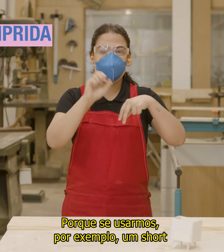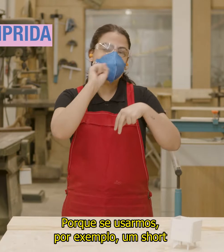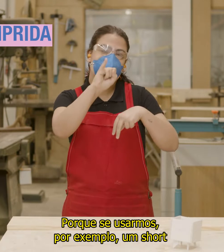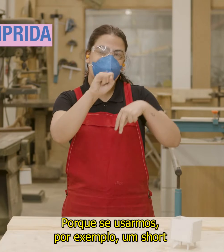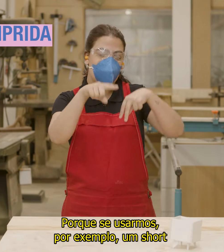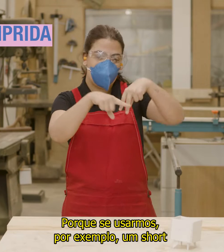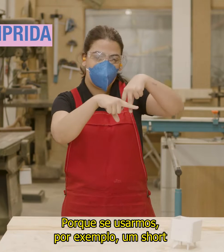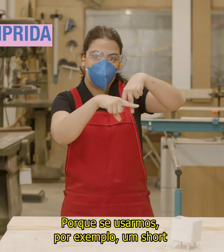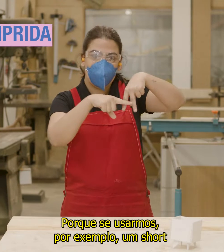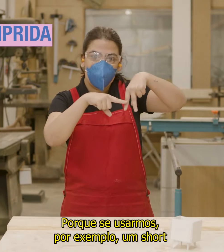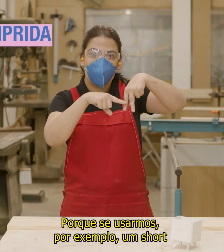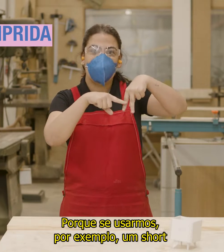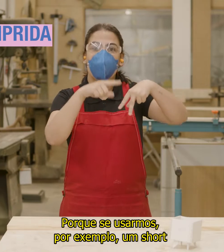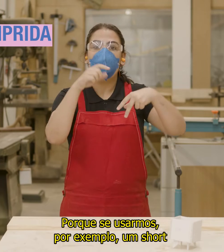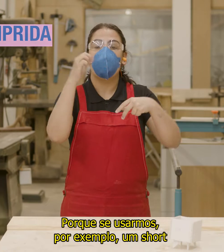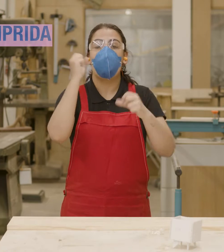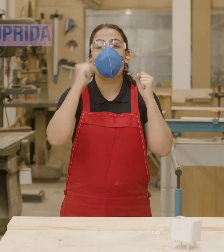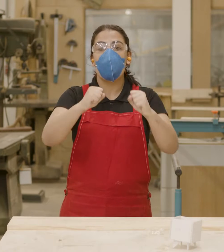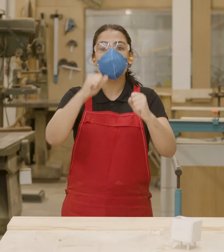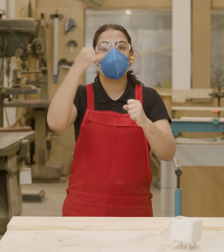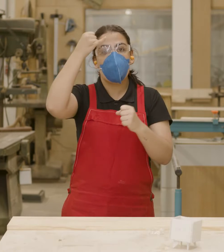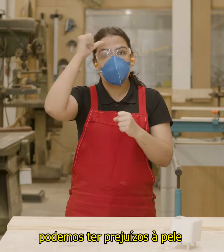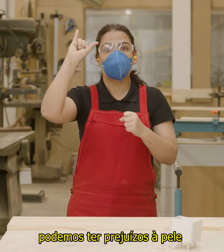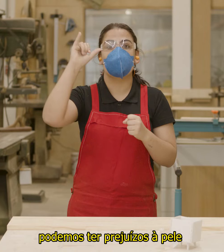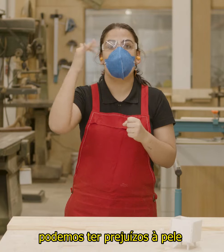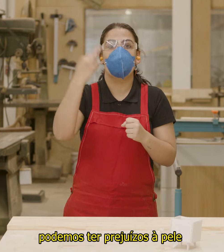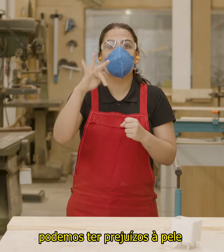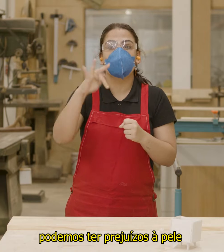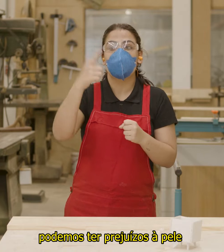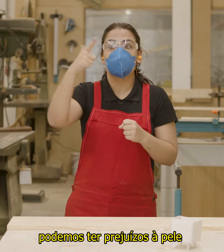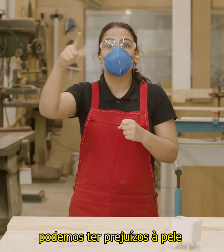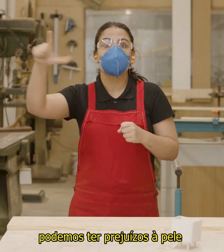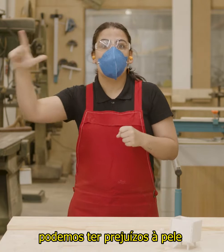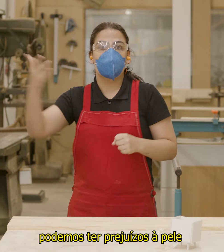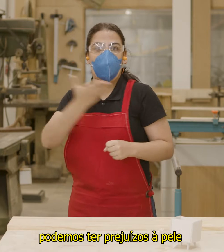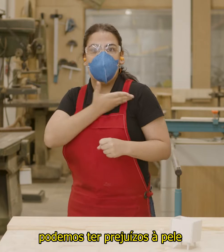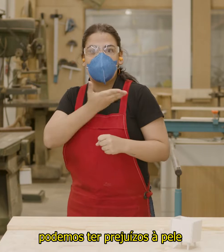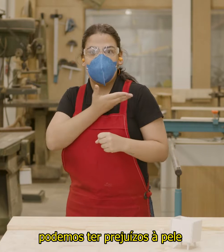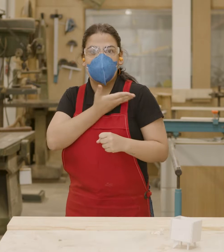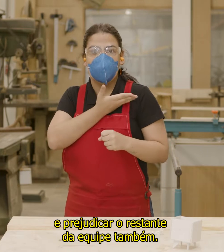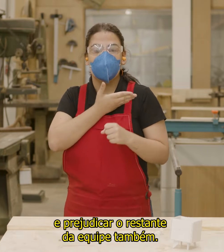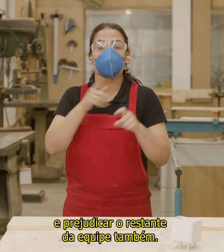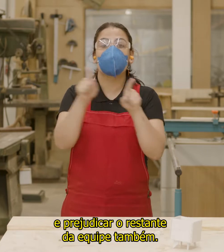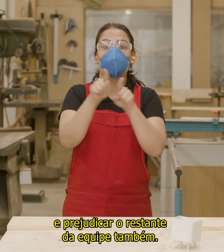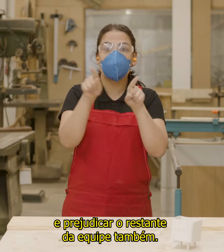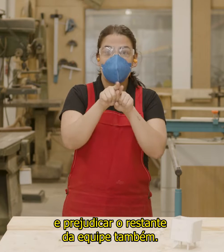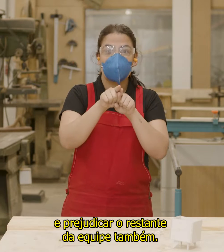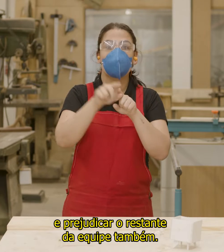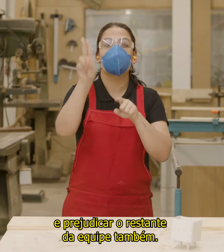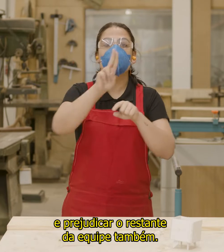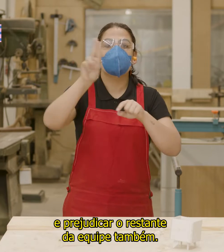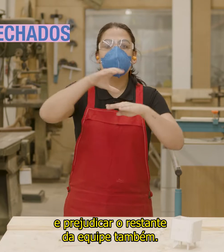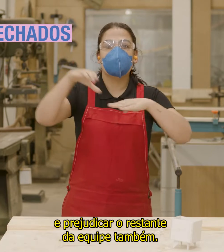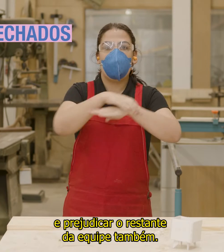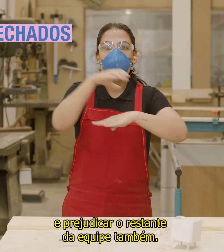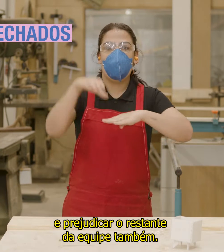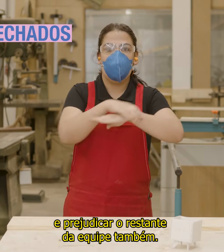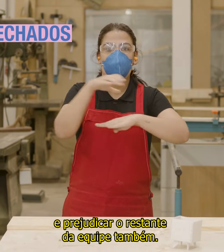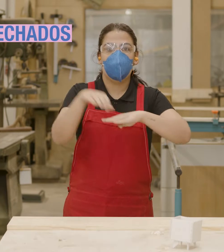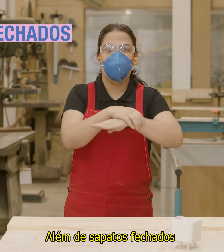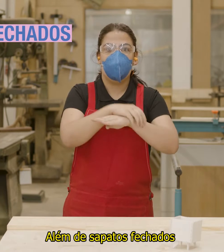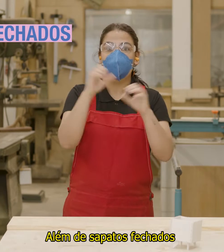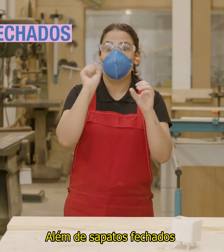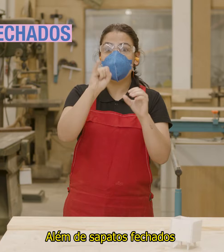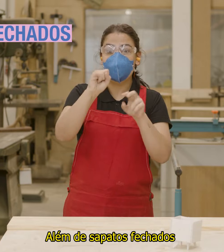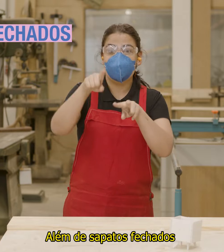Porque se usarmos, por exemplo, um short, podemos ter prejuízos à pele e prejudicar o restante da equipe